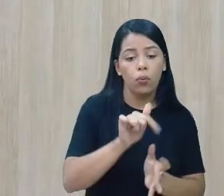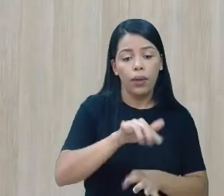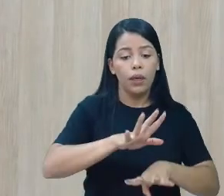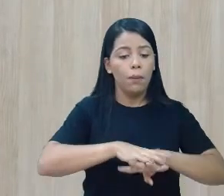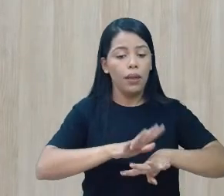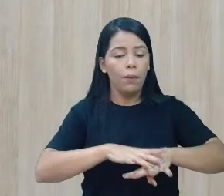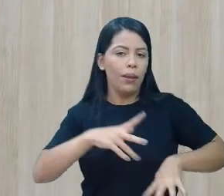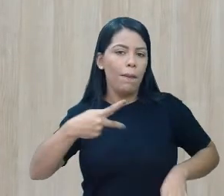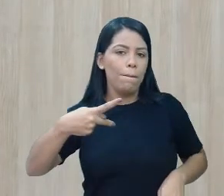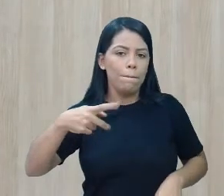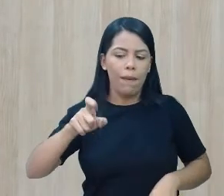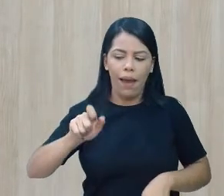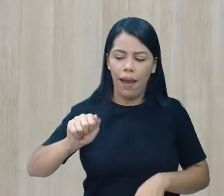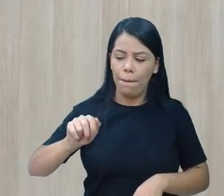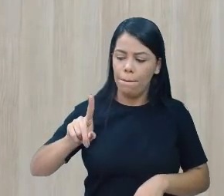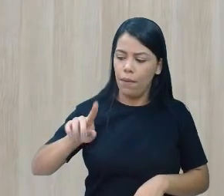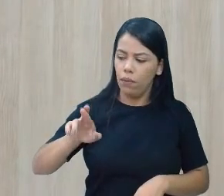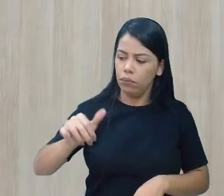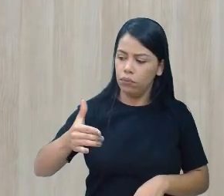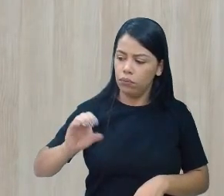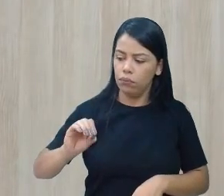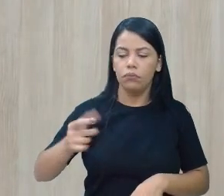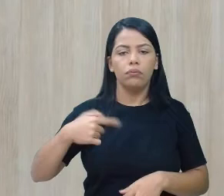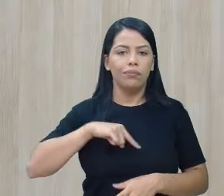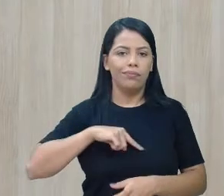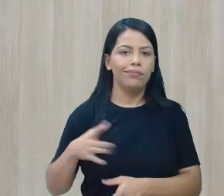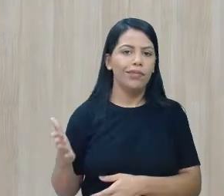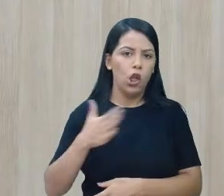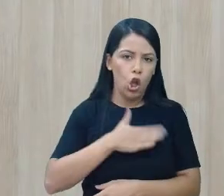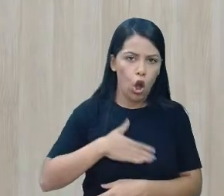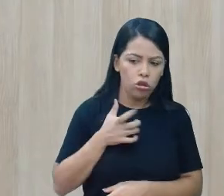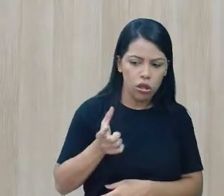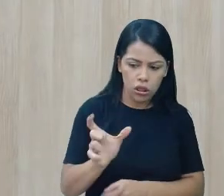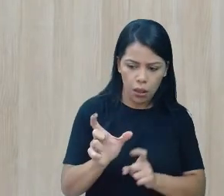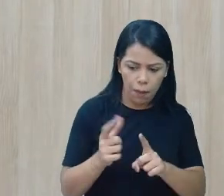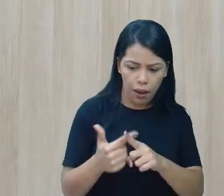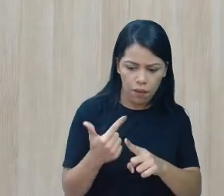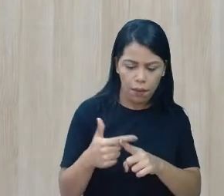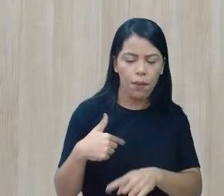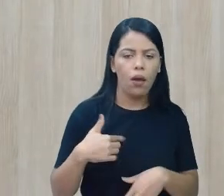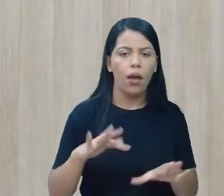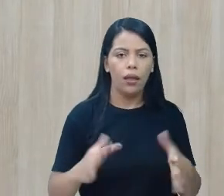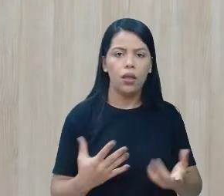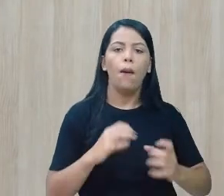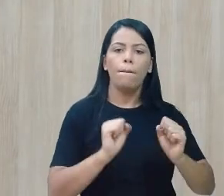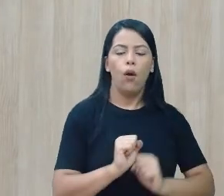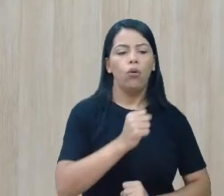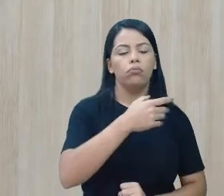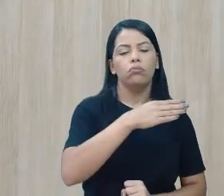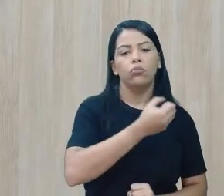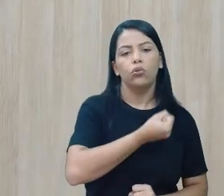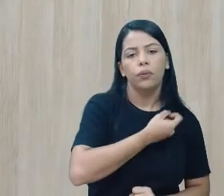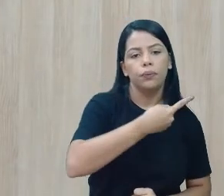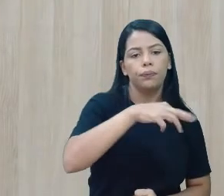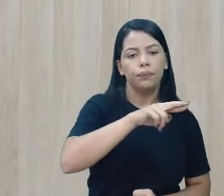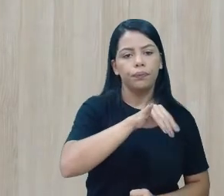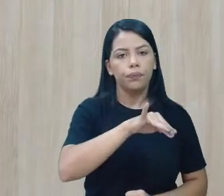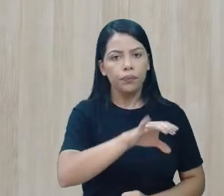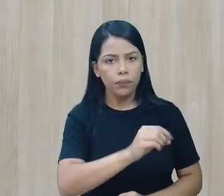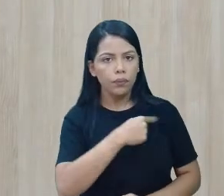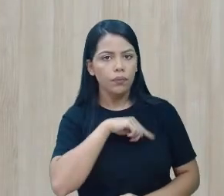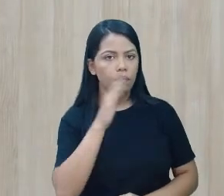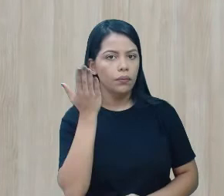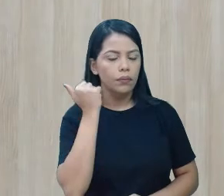de comportamento. Dentre dois números, ou ele vai ser um número primo, ou esse número que não é primo, que a gente acabou de ver que